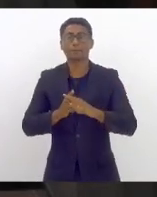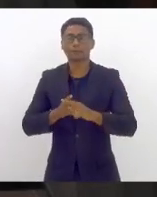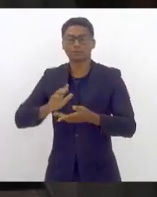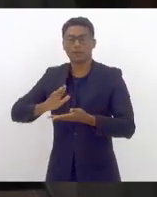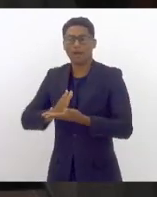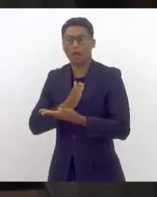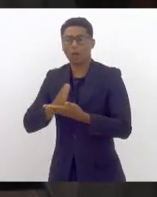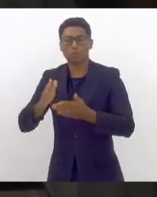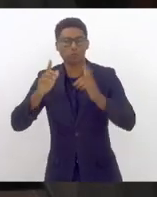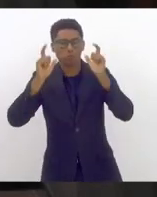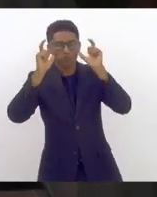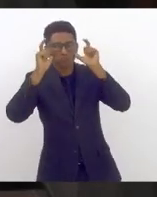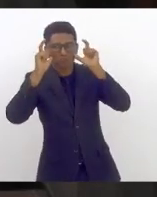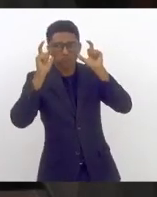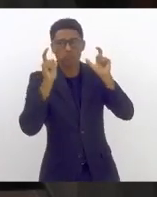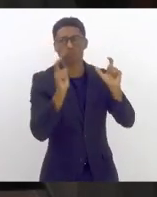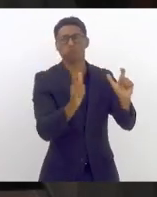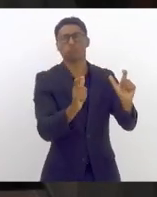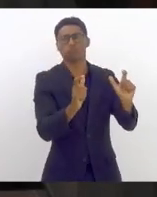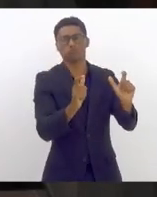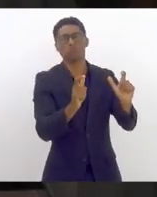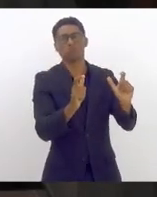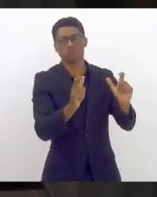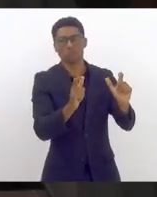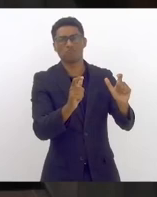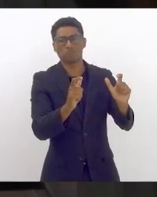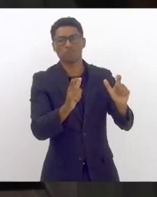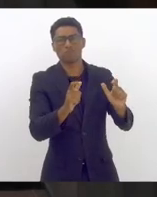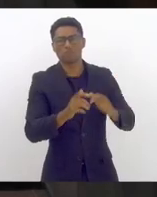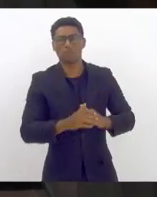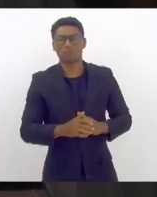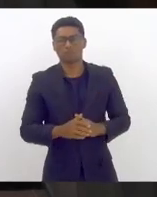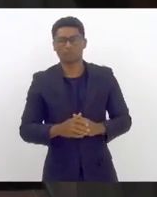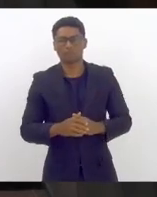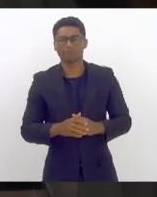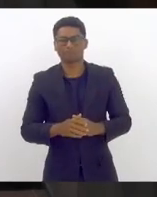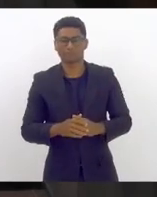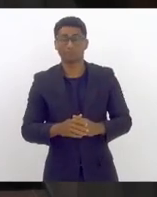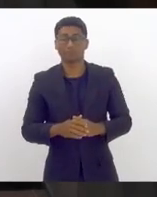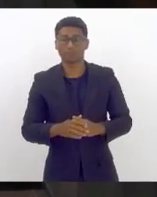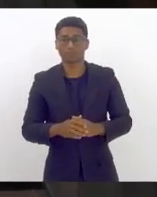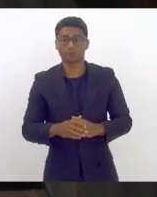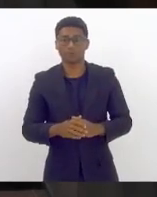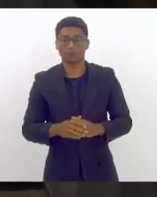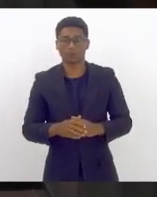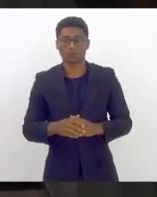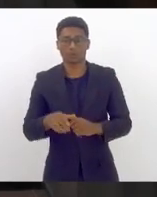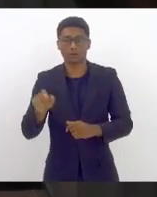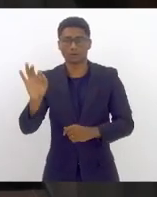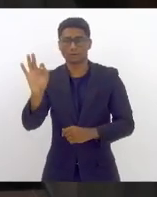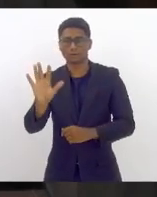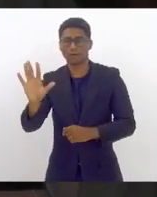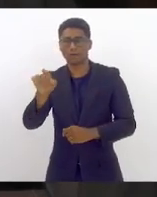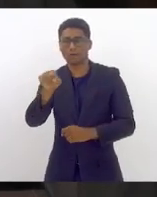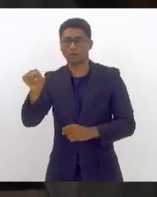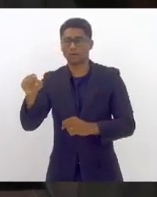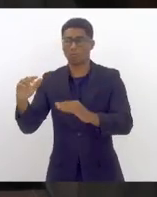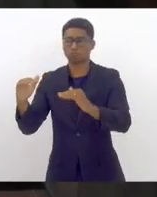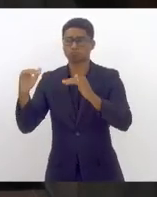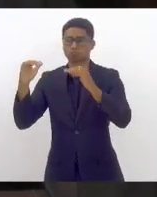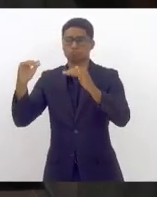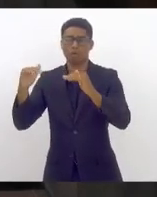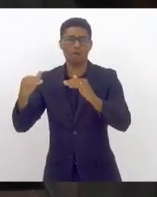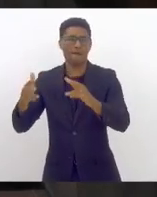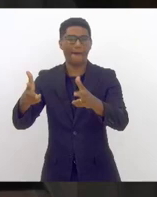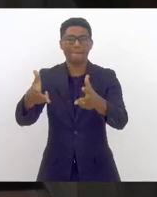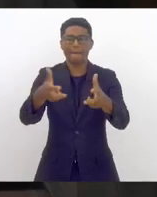o beneplácito do poder constituído na União. Quem